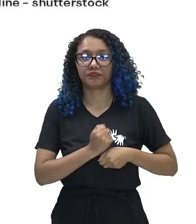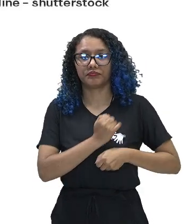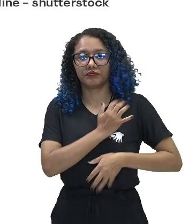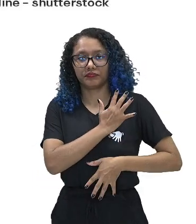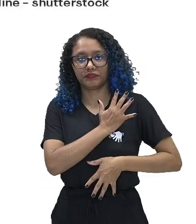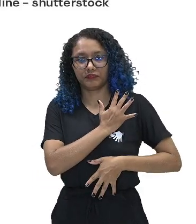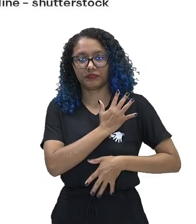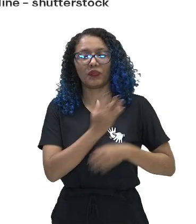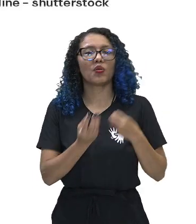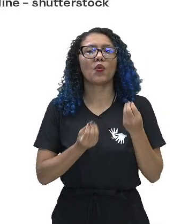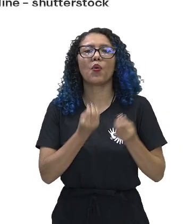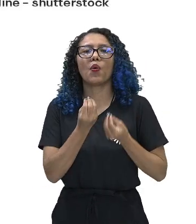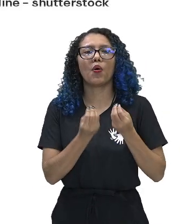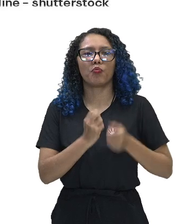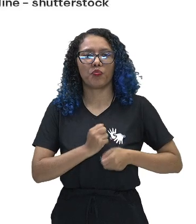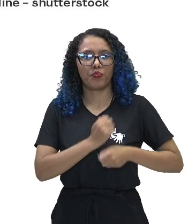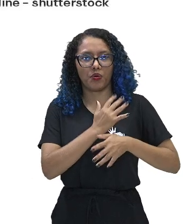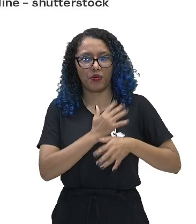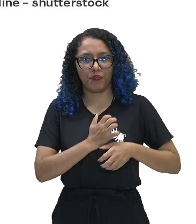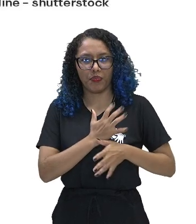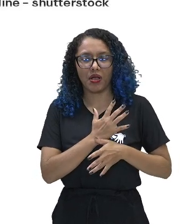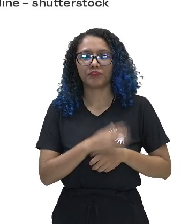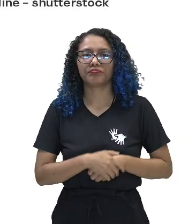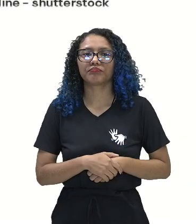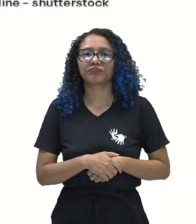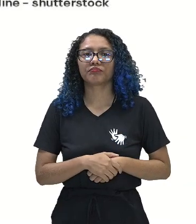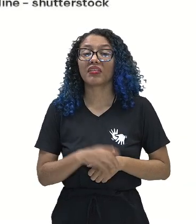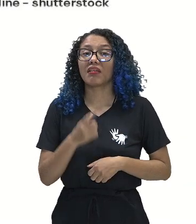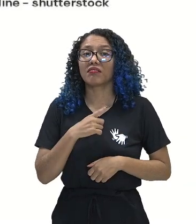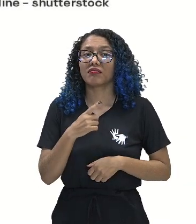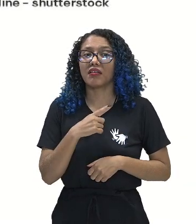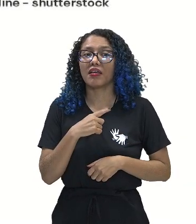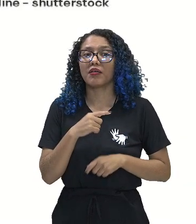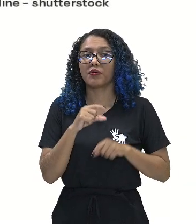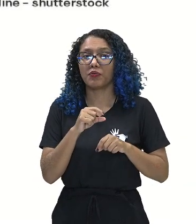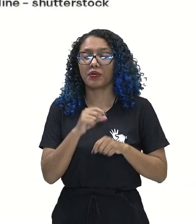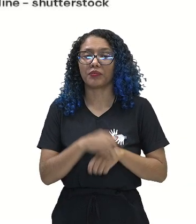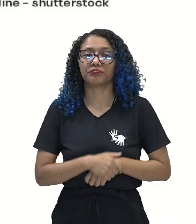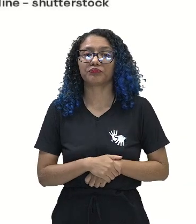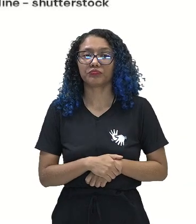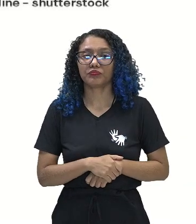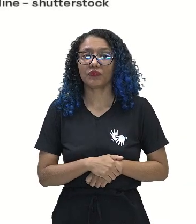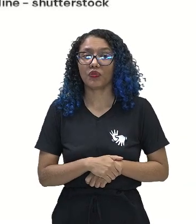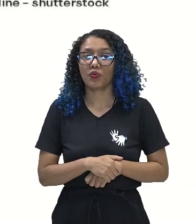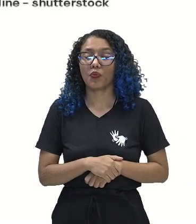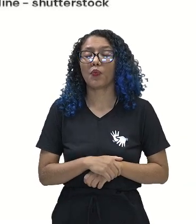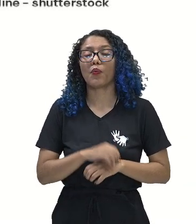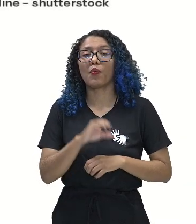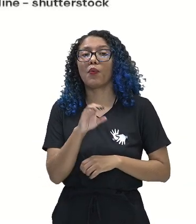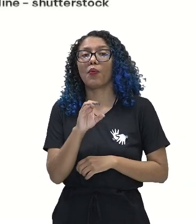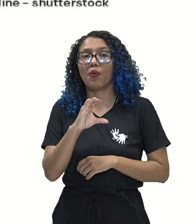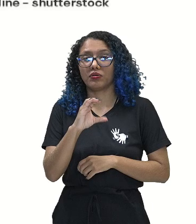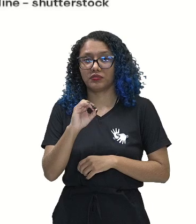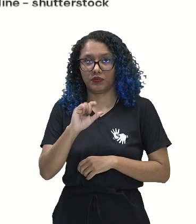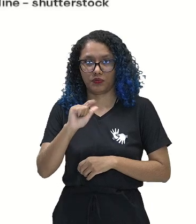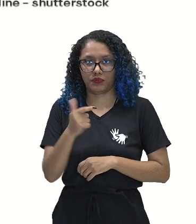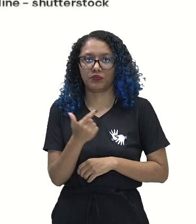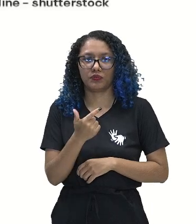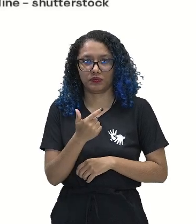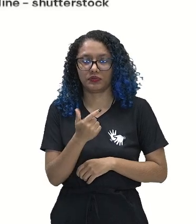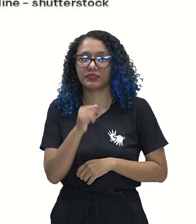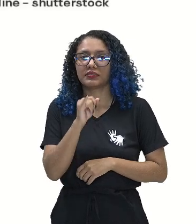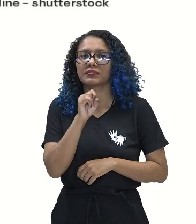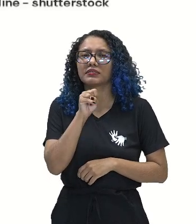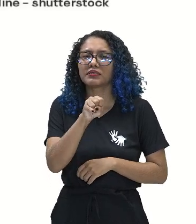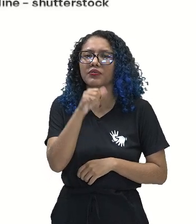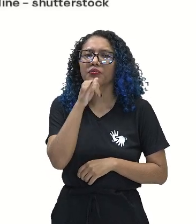sangue rico em gás carbônico. Então, se você encontrar uma pergunta assim, qual é